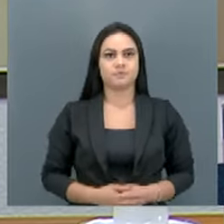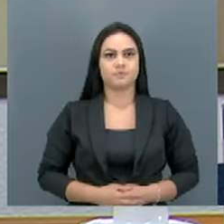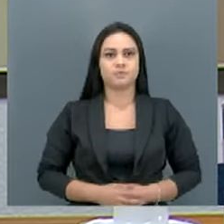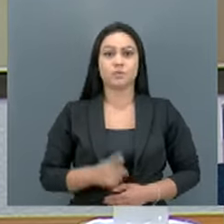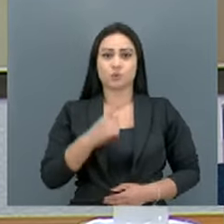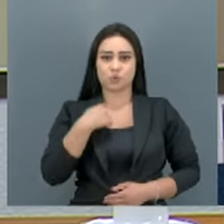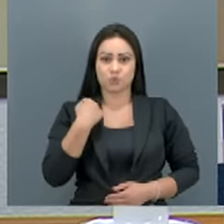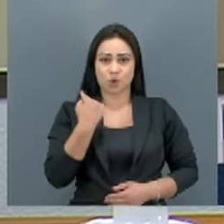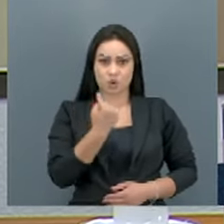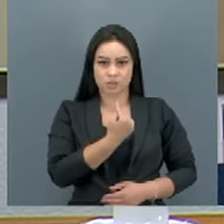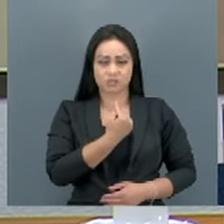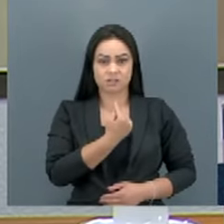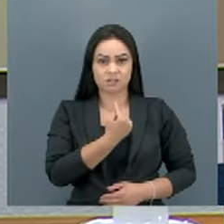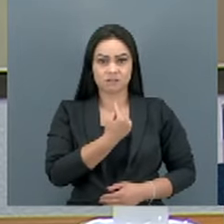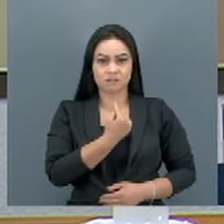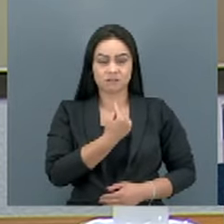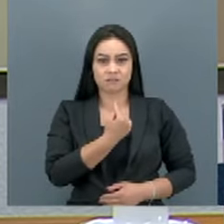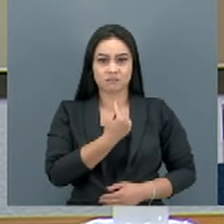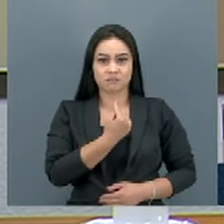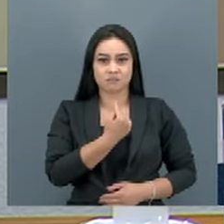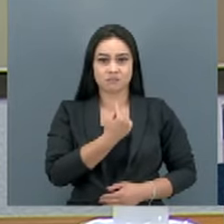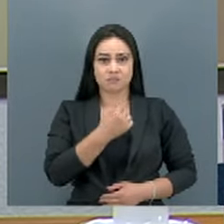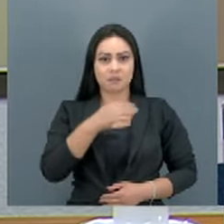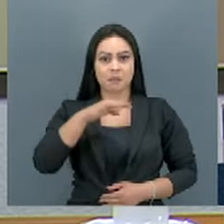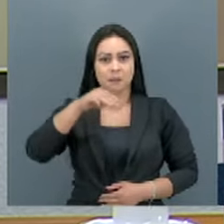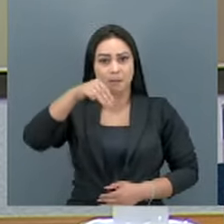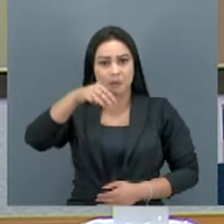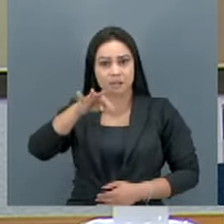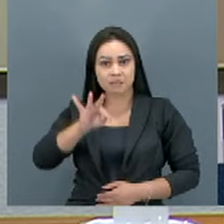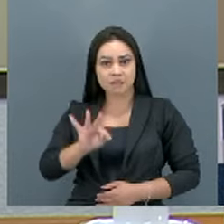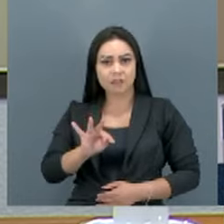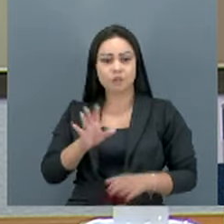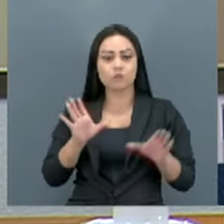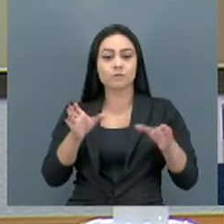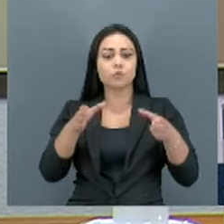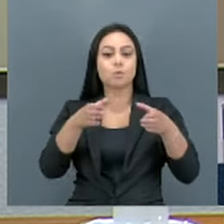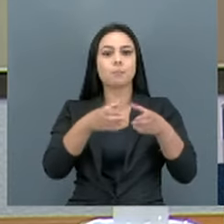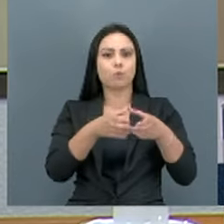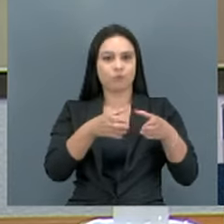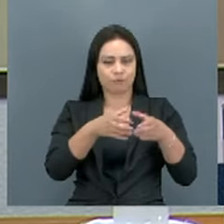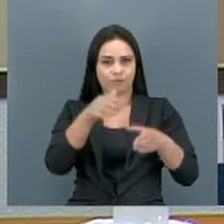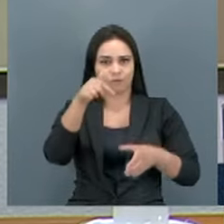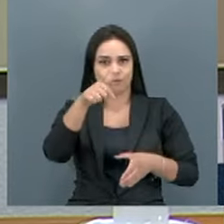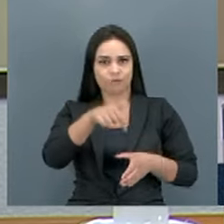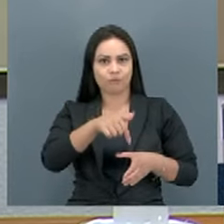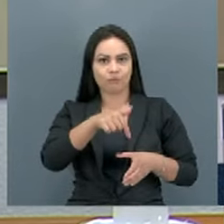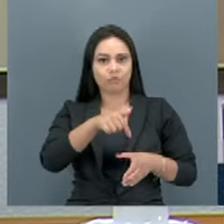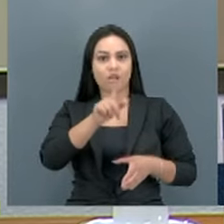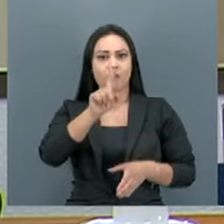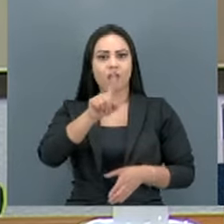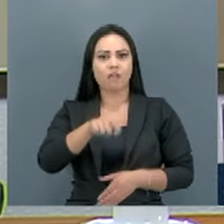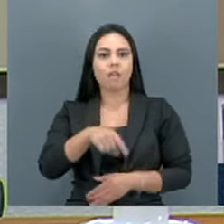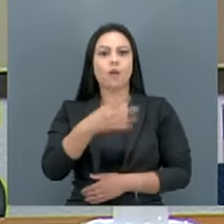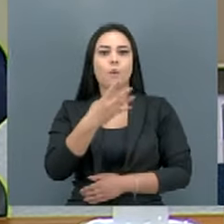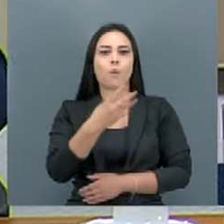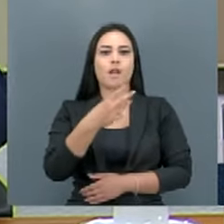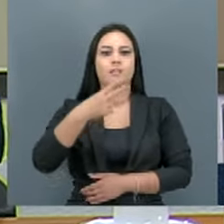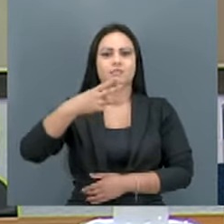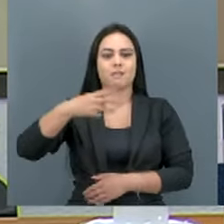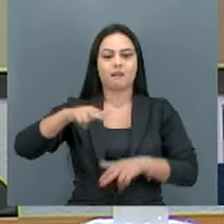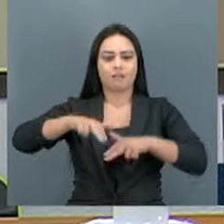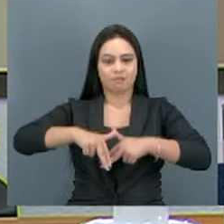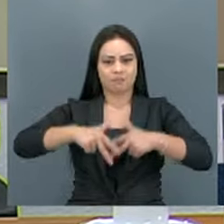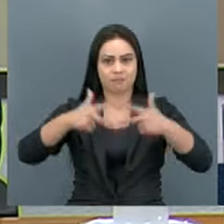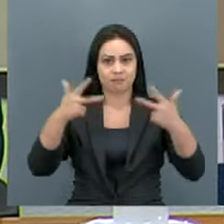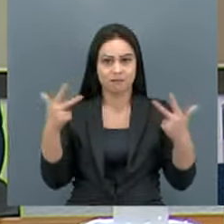Mato Grosso, do povo Xavante, são 43 etnias do